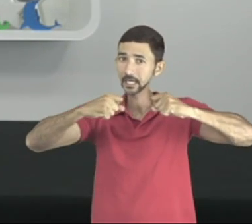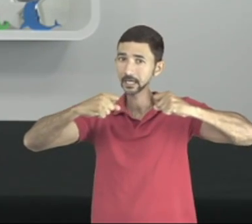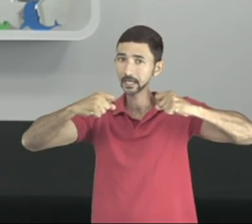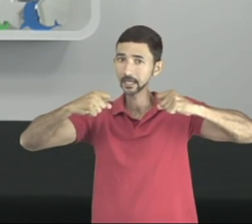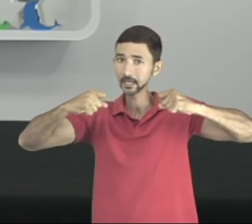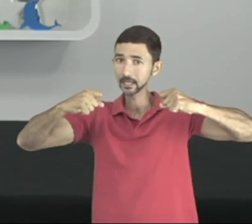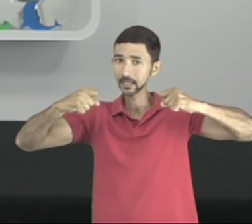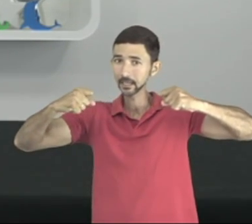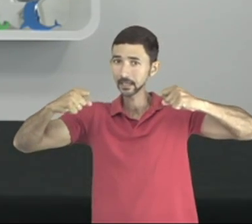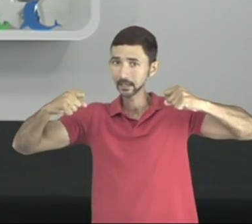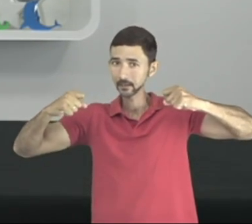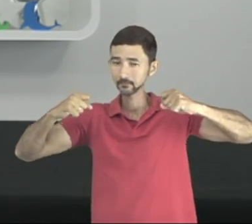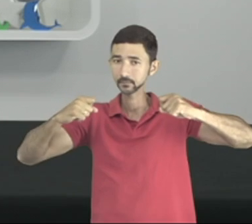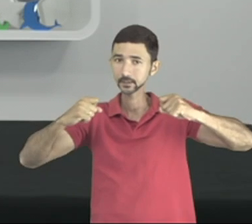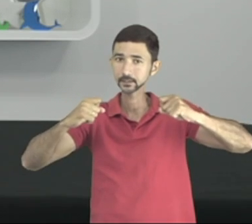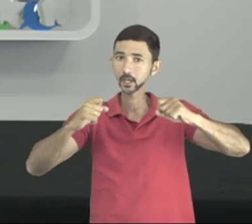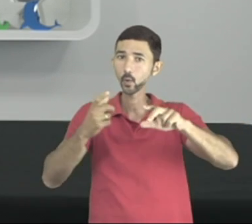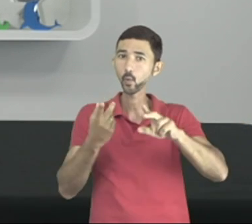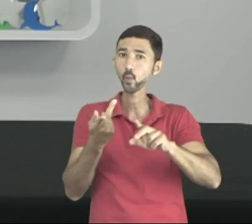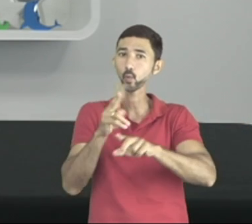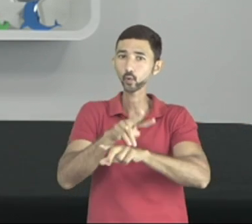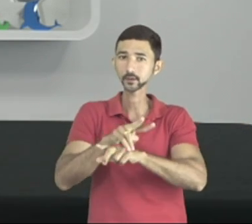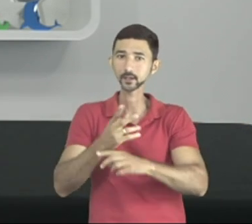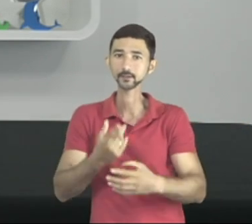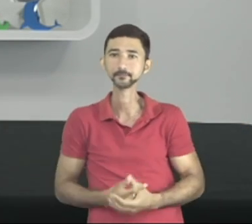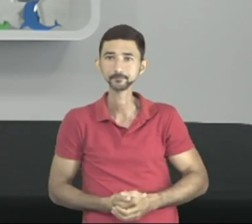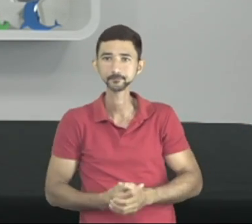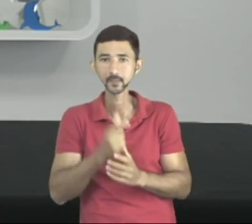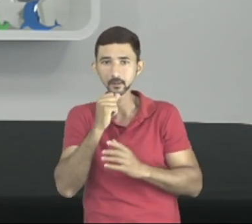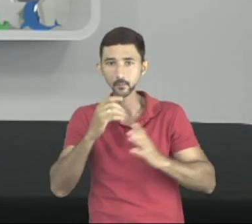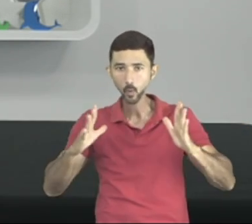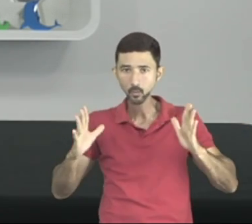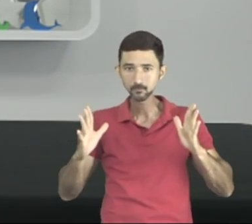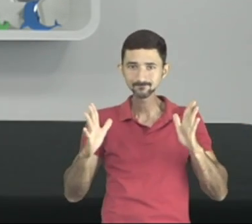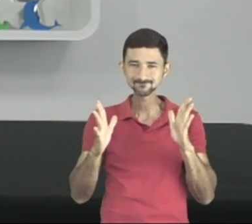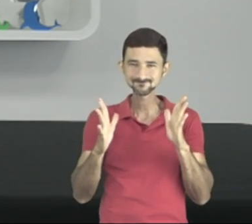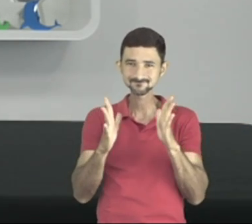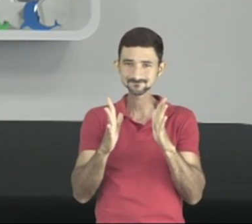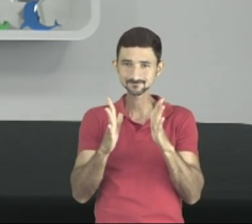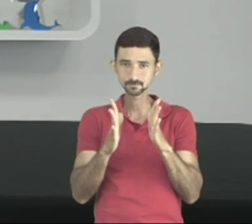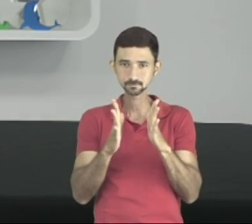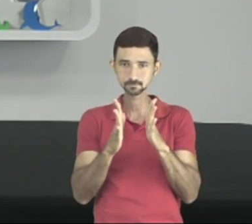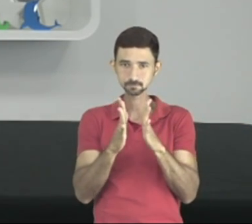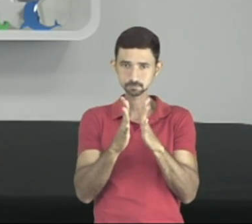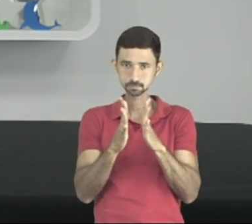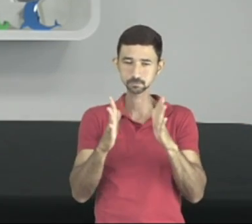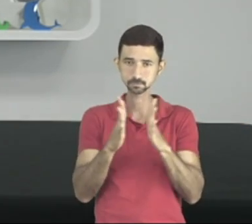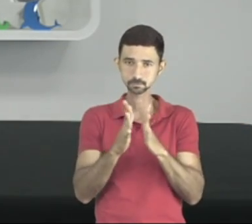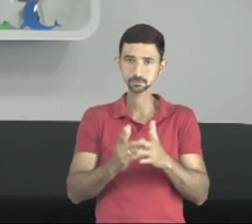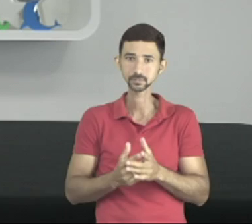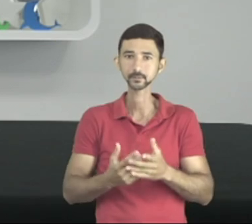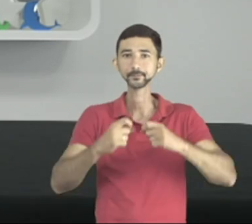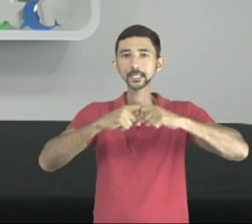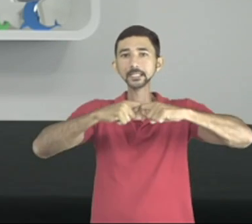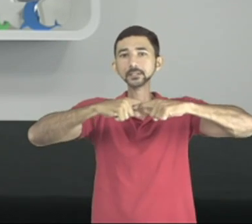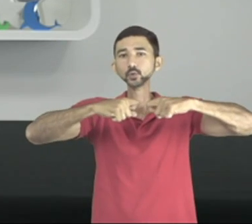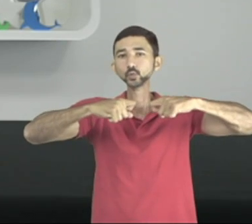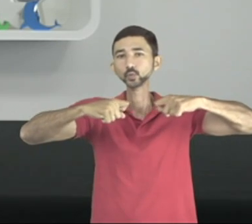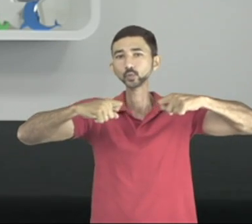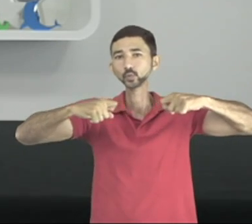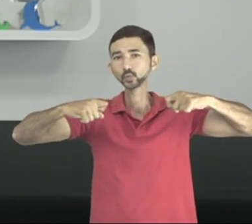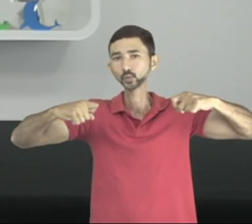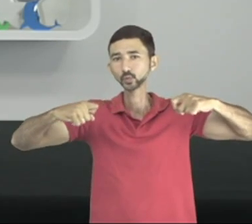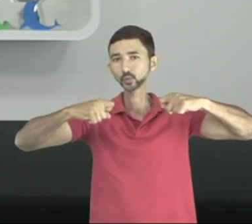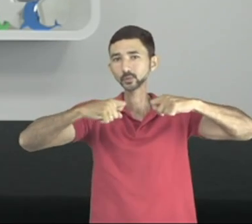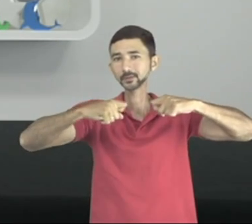tá? Mas uma é o contrário da outra. Então a compressão, você diminui o volume, você tem contração, e elasticidade, você